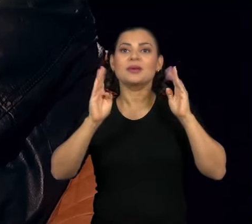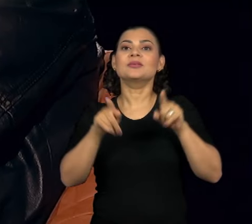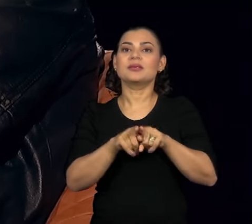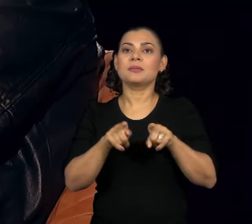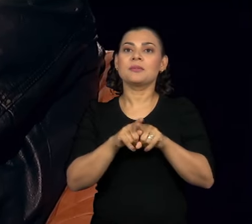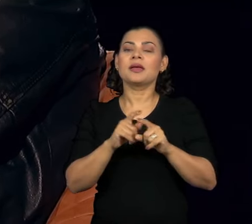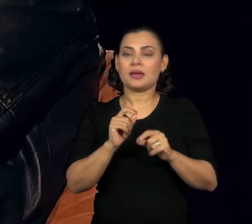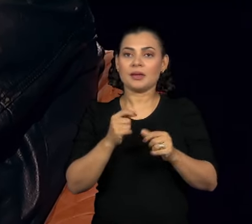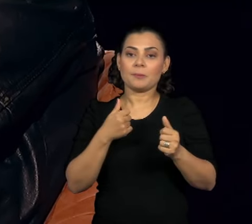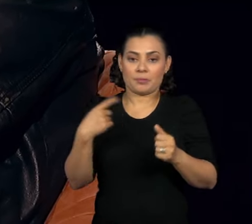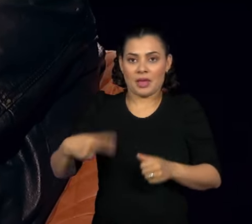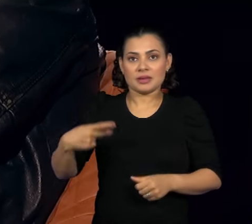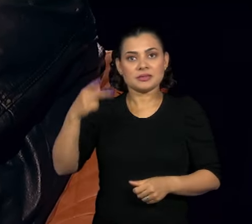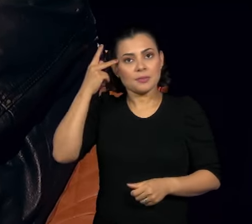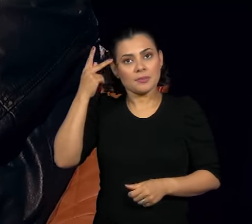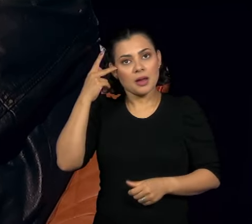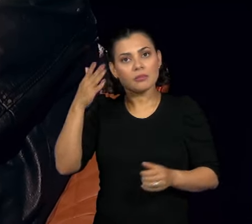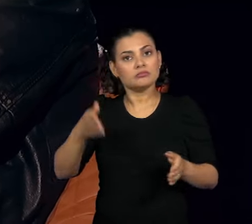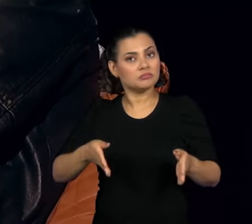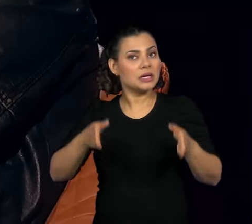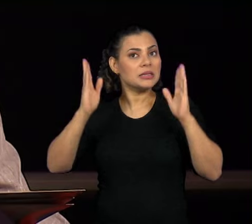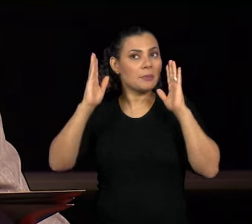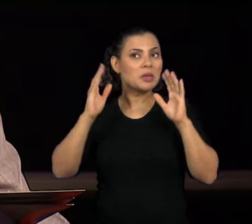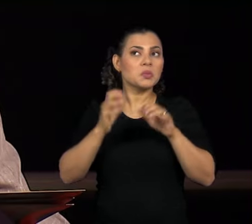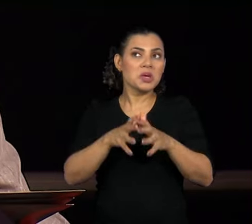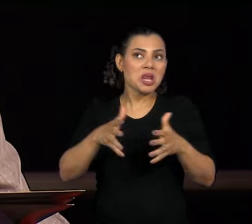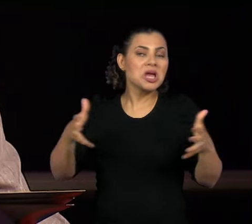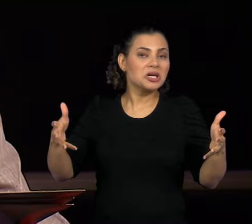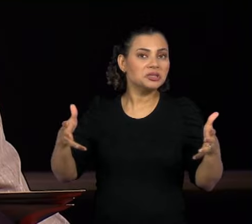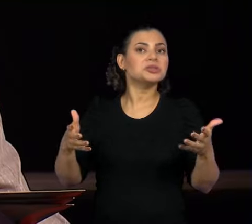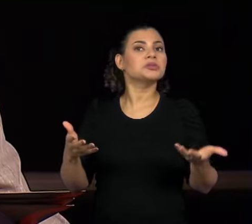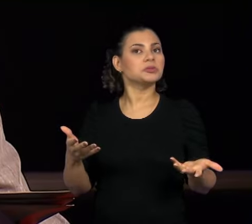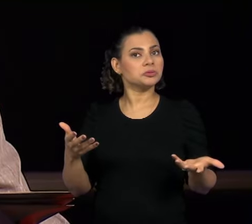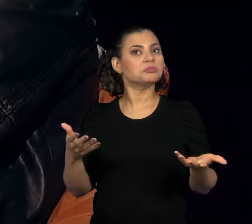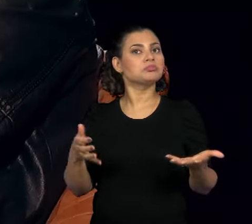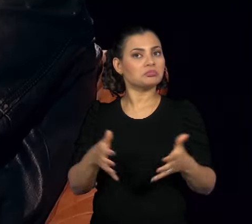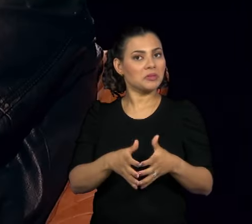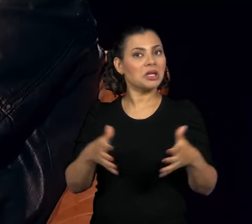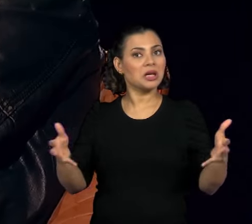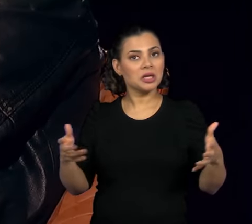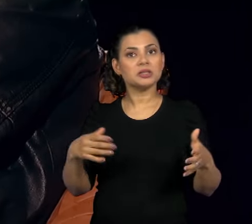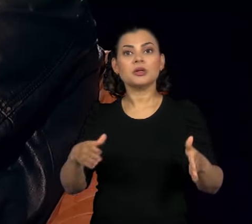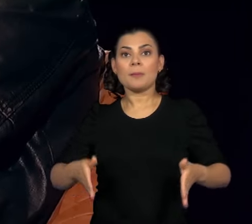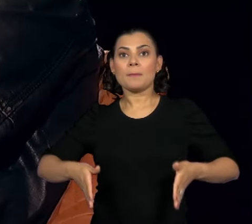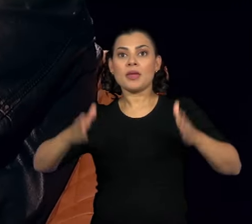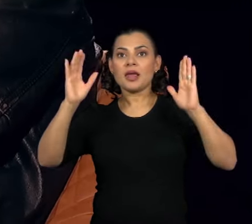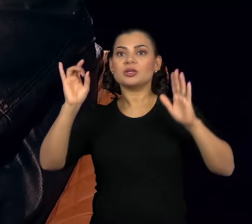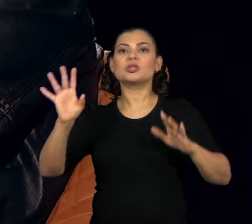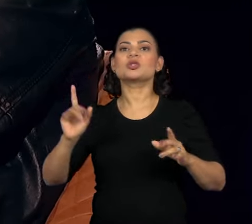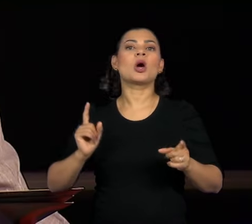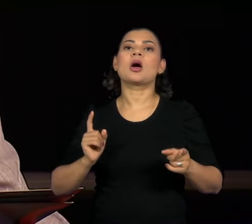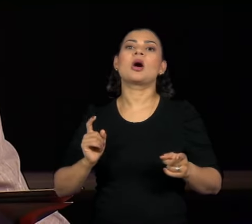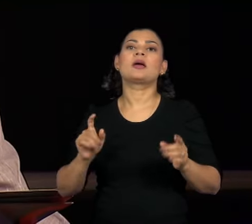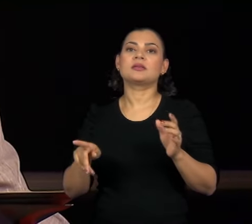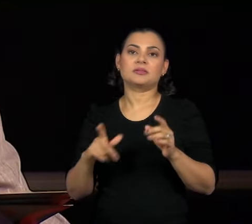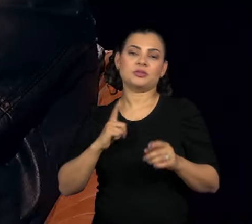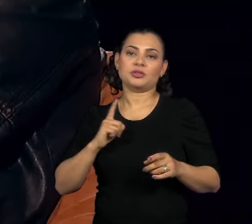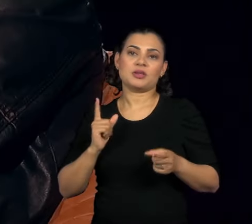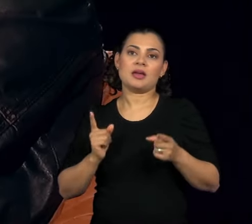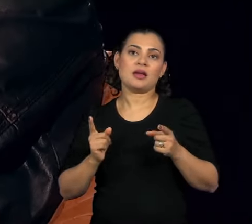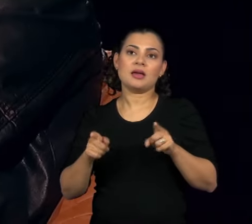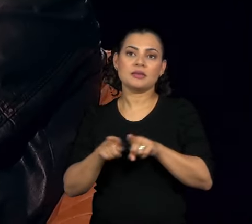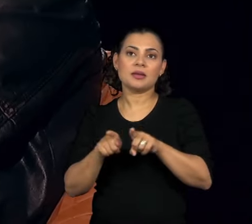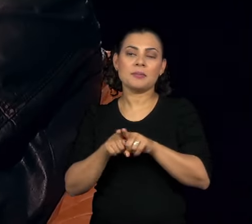Diogo. Um apartamento, puta, bem decadente. Assim. Era um prédio, só tinha travesti no prédio. E a